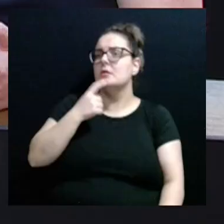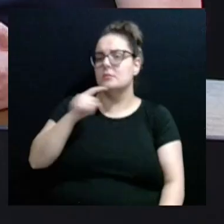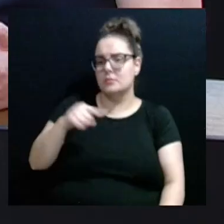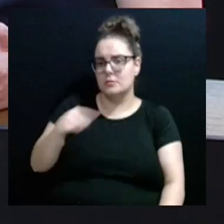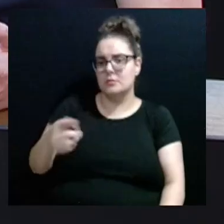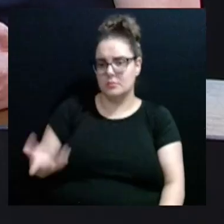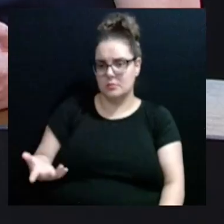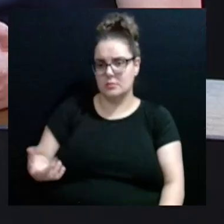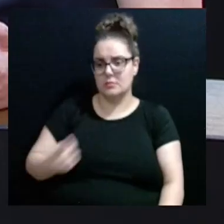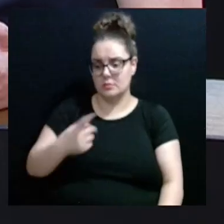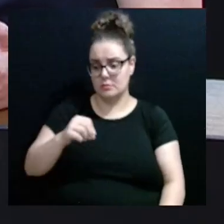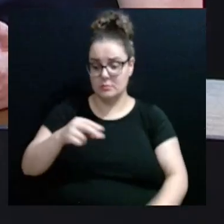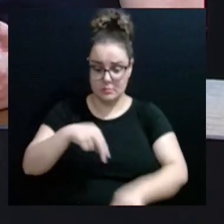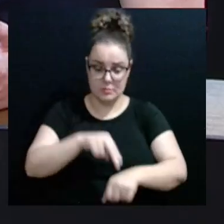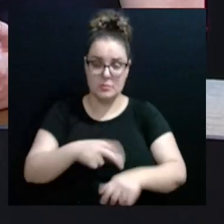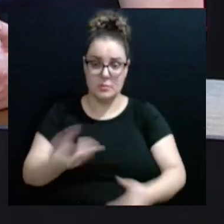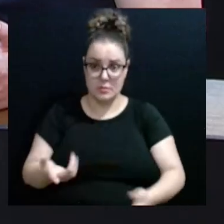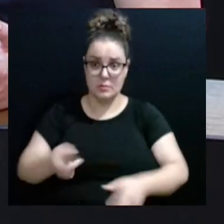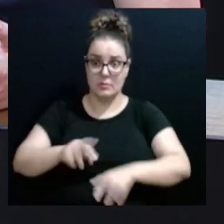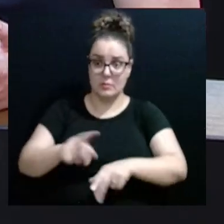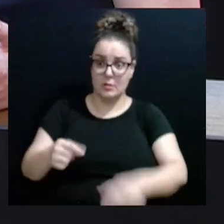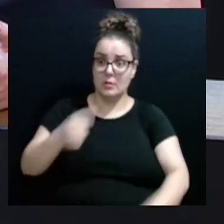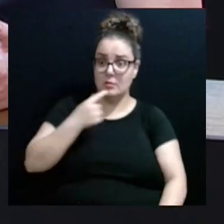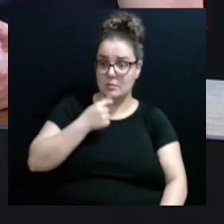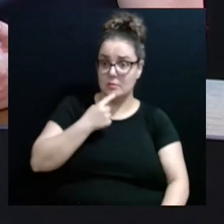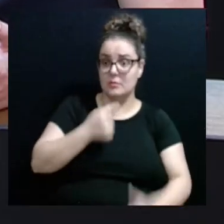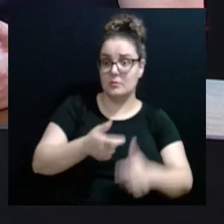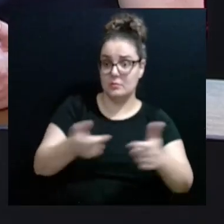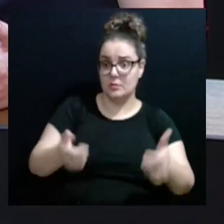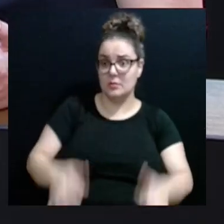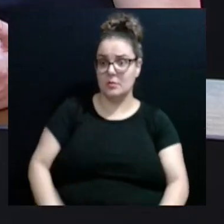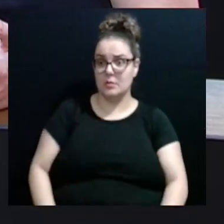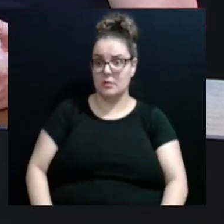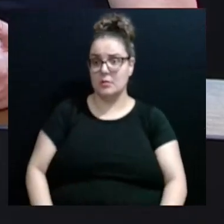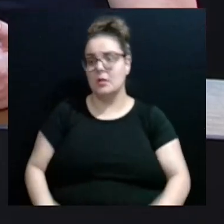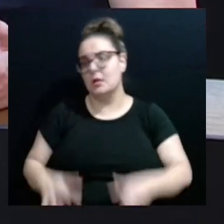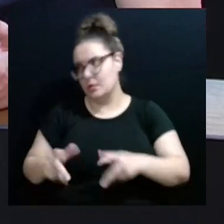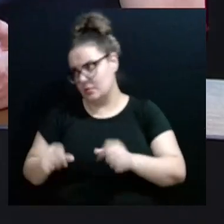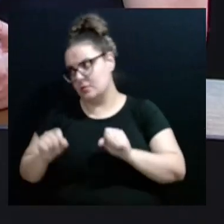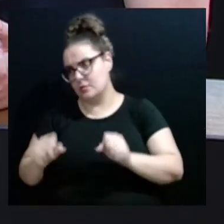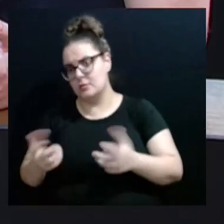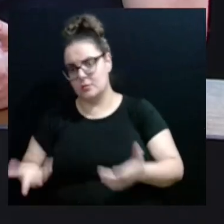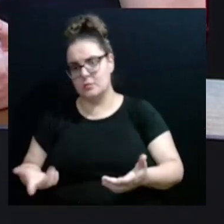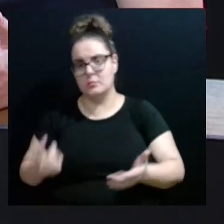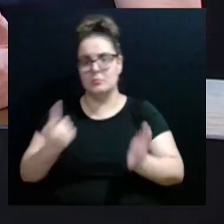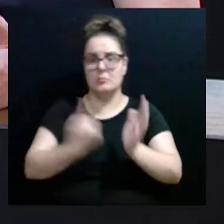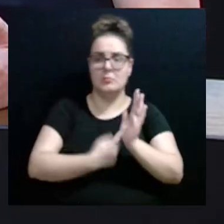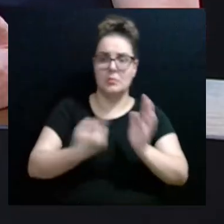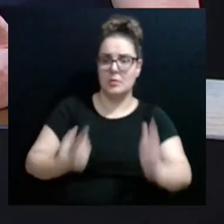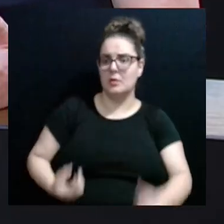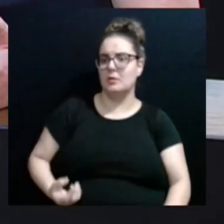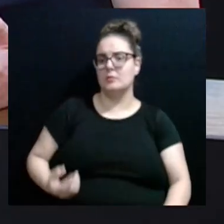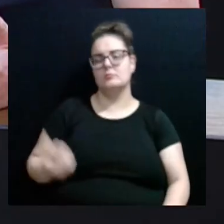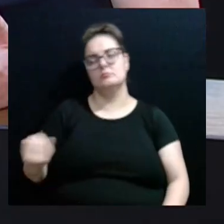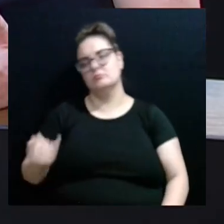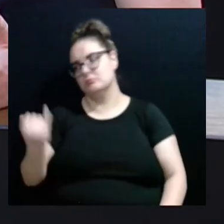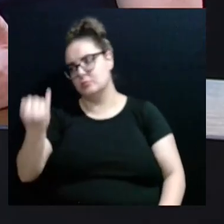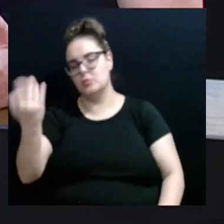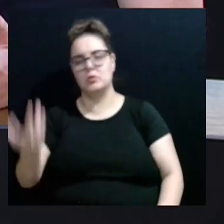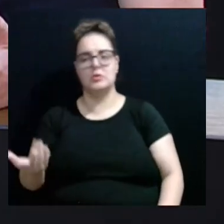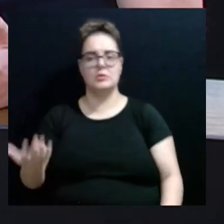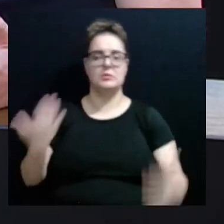nacionais, né, muito feriado, muito prolongado, tem tudo para se tornar momentos marcantes, né, seja viajando, descansando, né. Por isso que